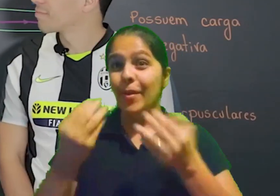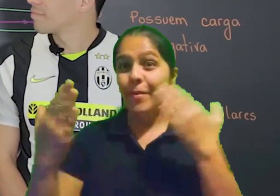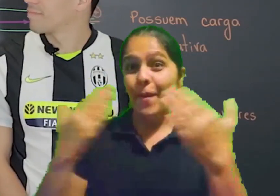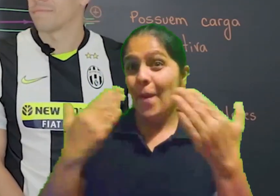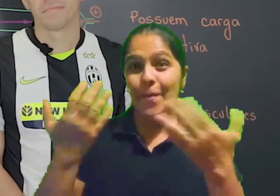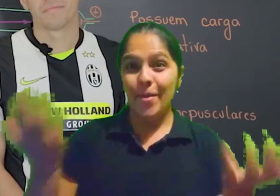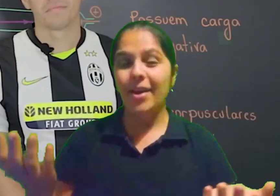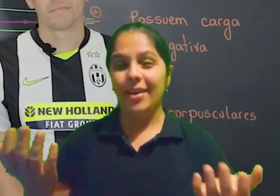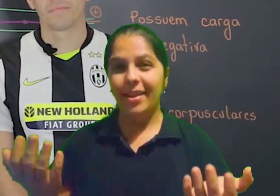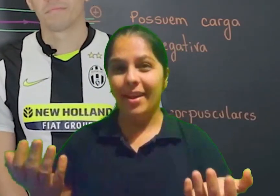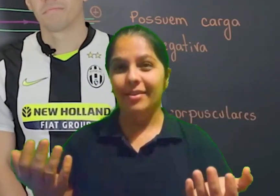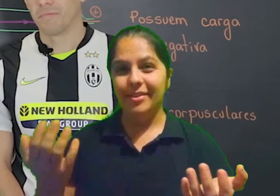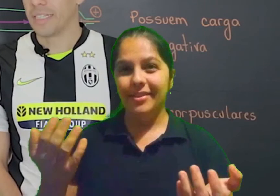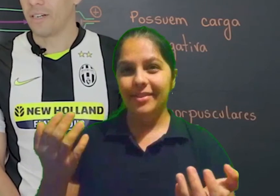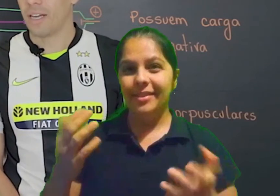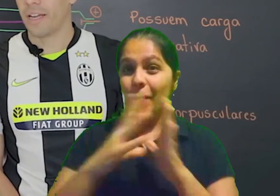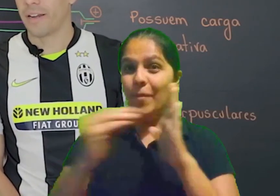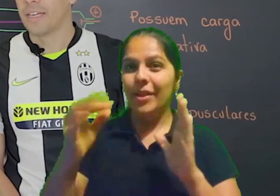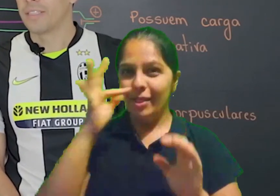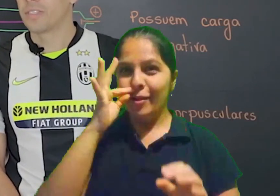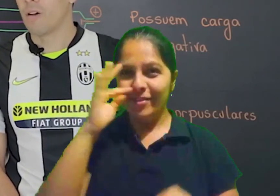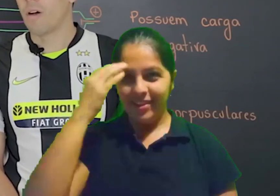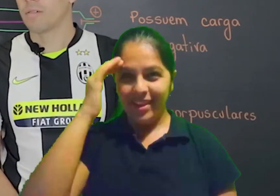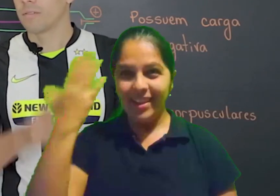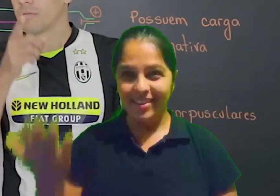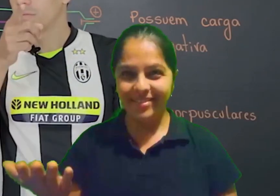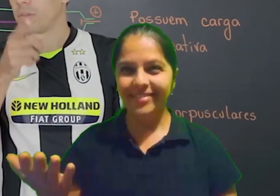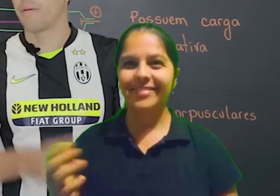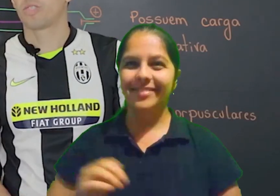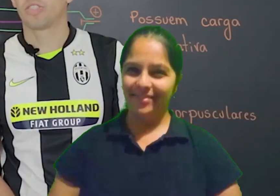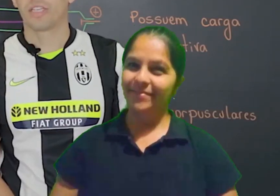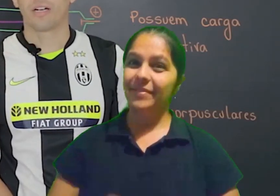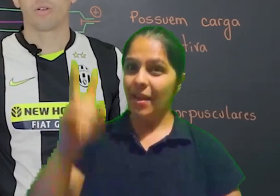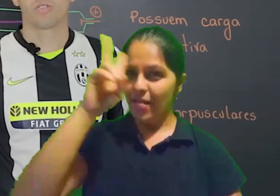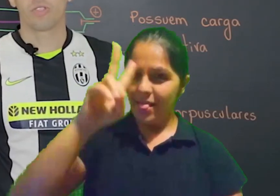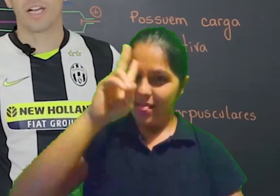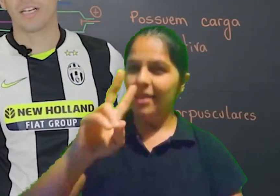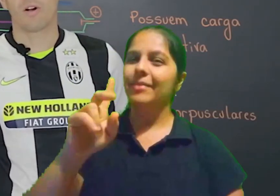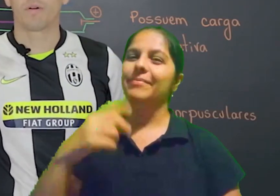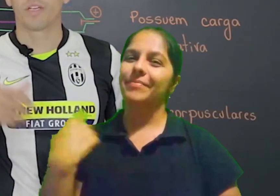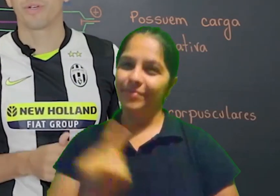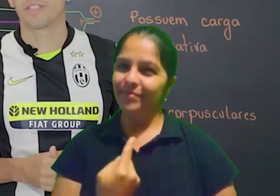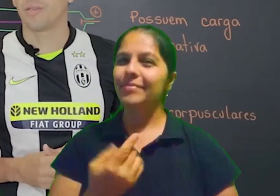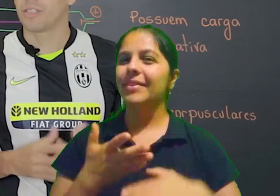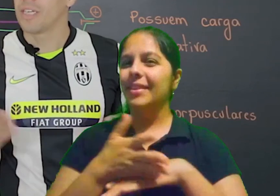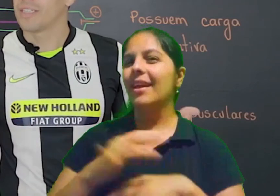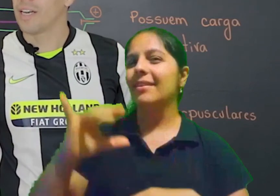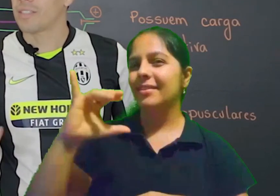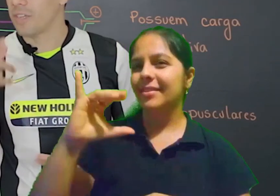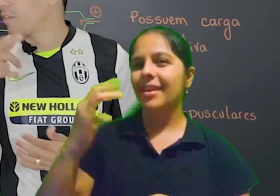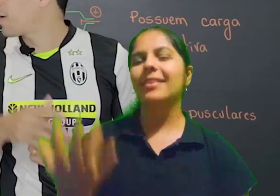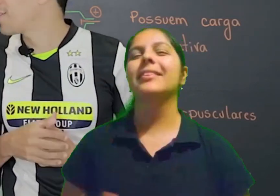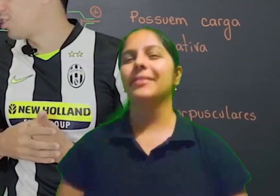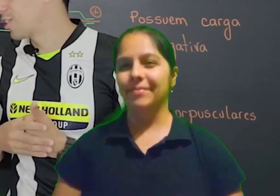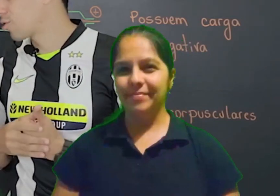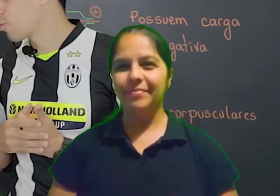assemelha o modelo de Thomson. Entenderam, galera? Então, ó, lembre-se de entrar no nosso Instagram, @Química Simples, e lá